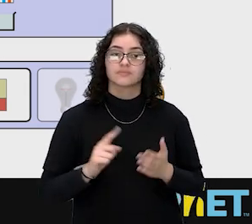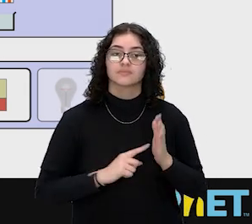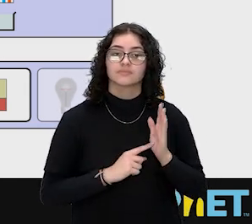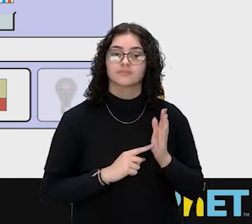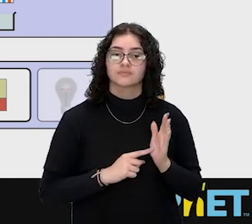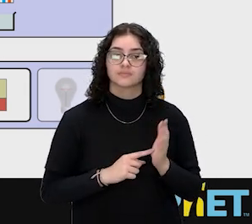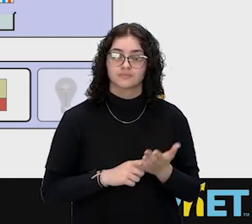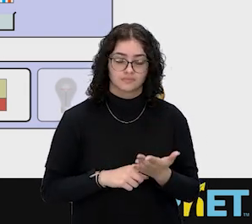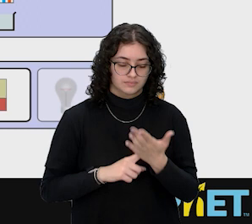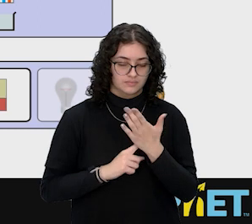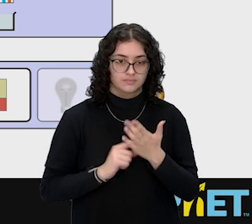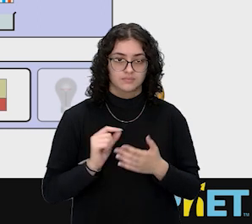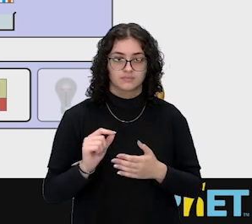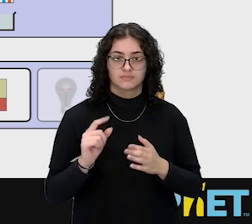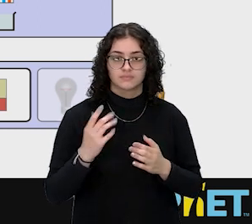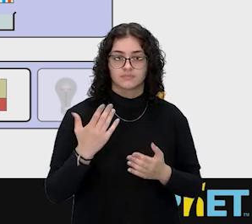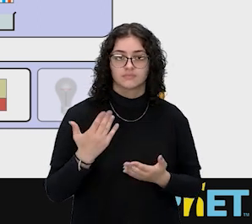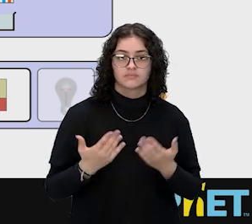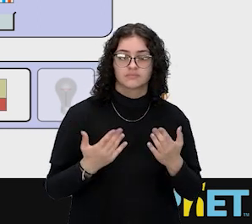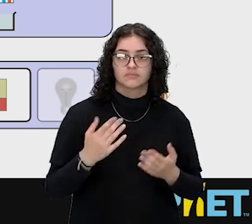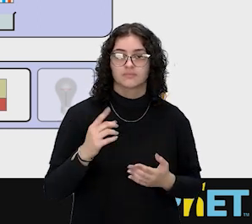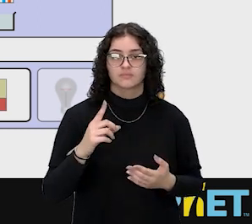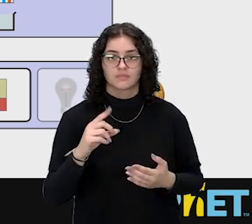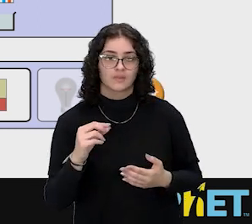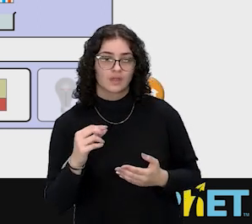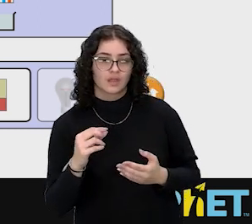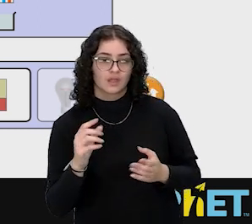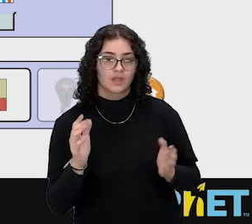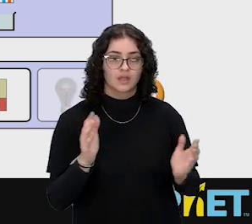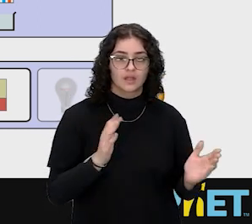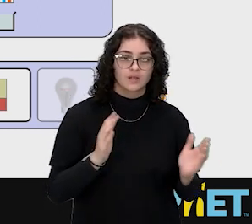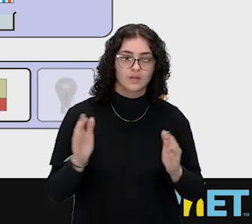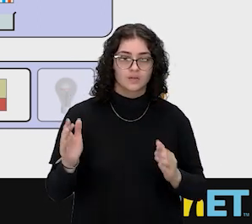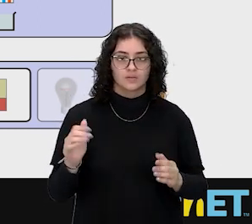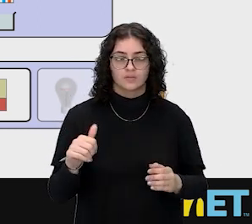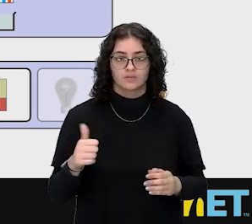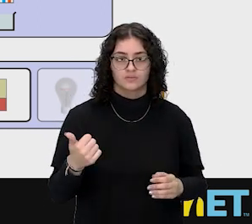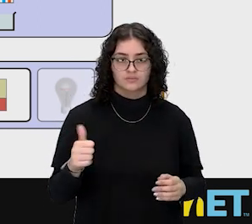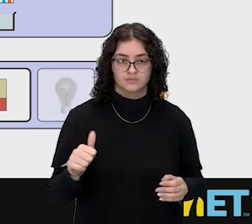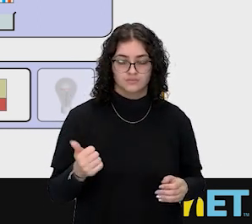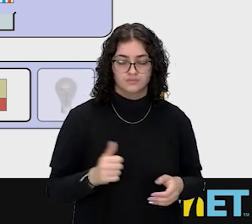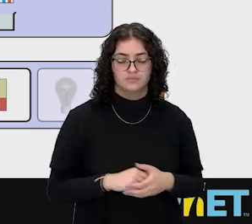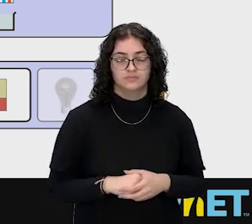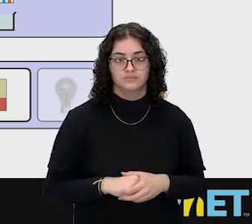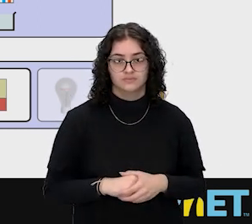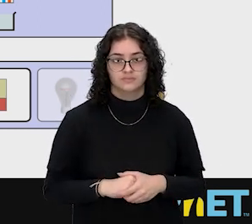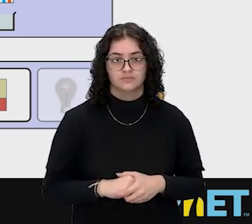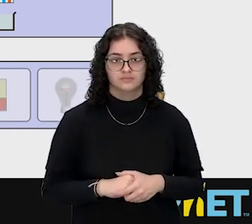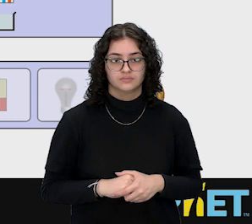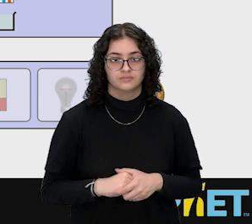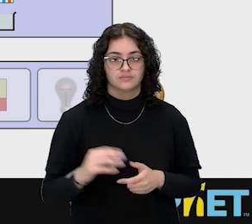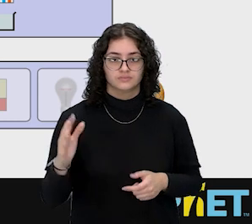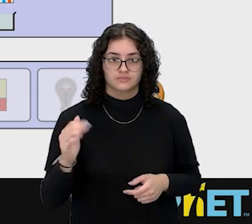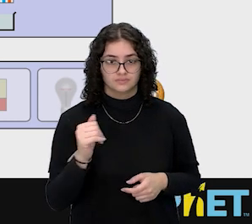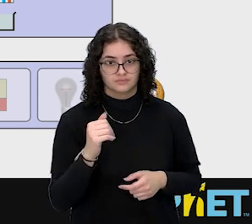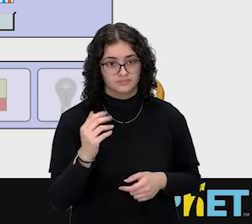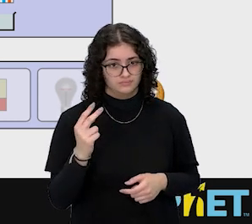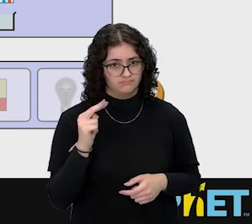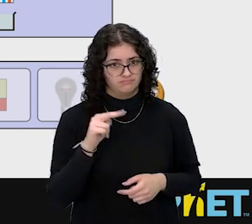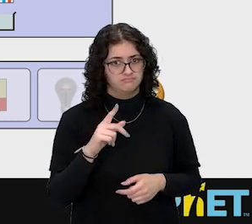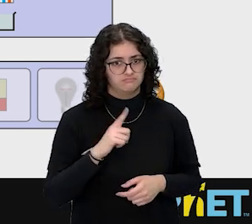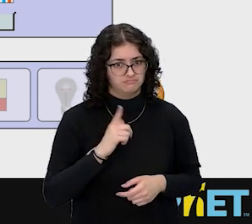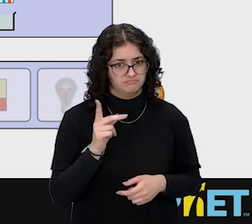entre 10 e 11, uma coisa assim, né? Tá mais entre 10 e 11. Vamos ver se tá